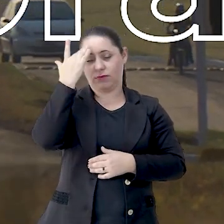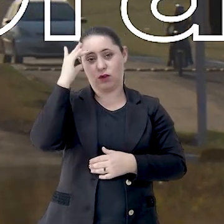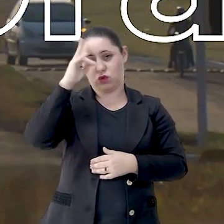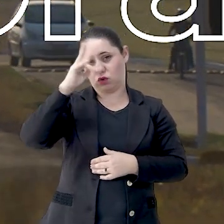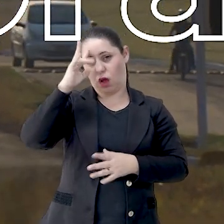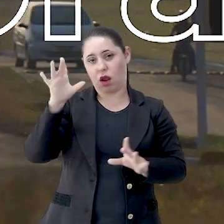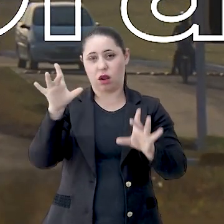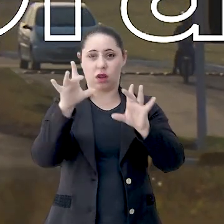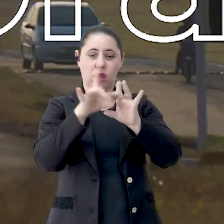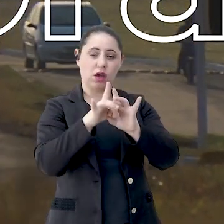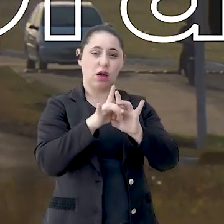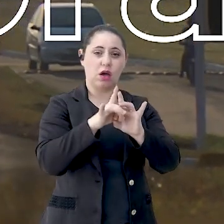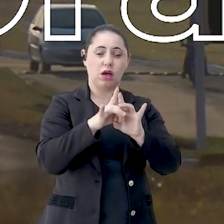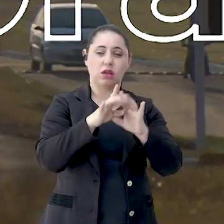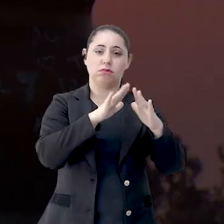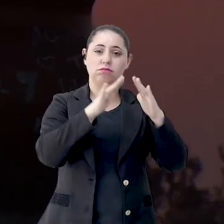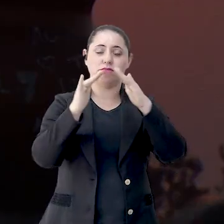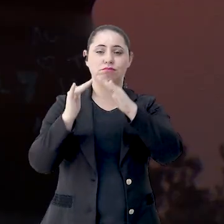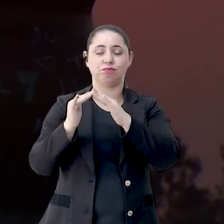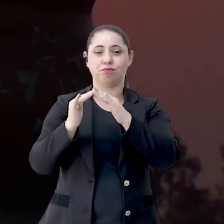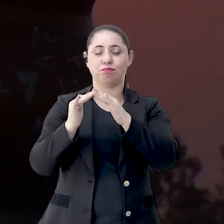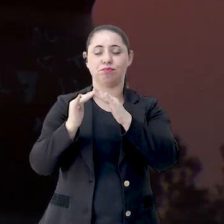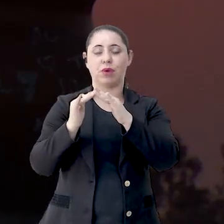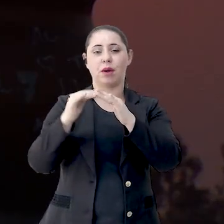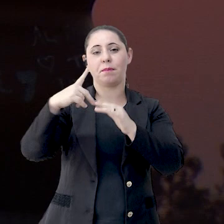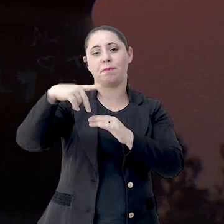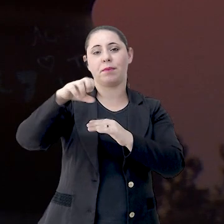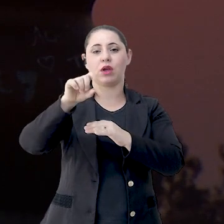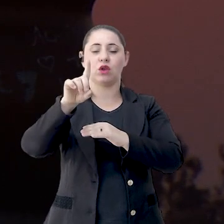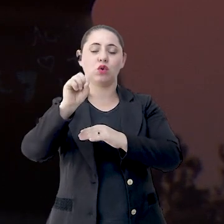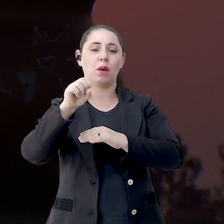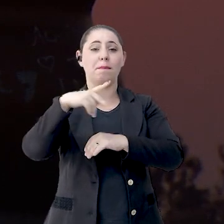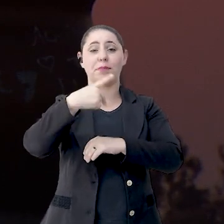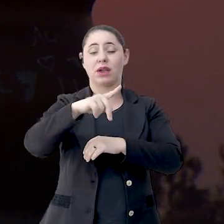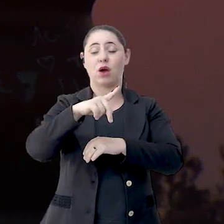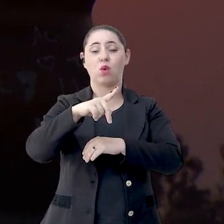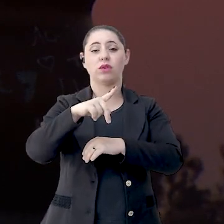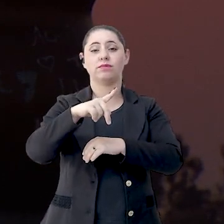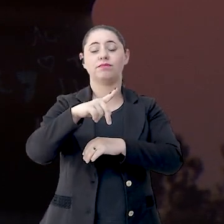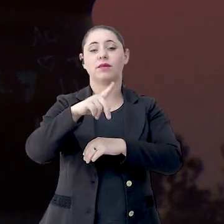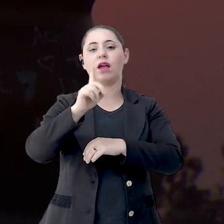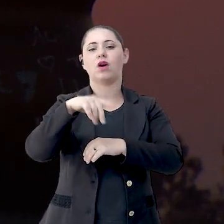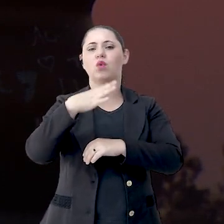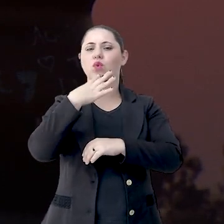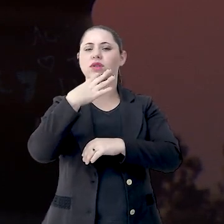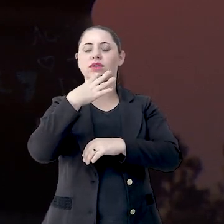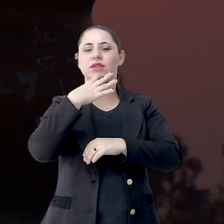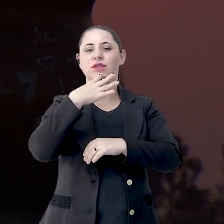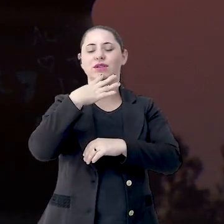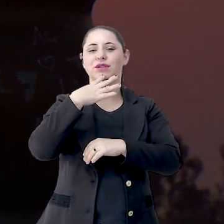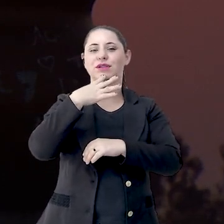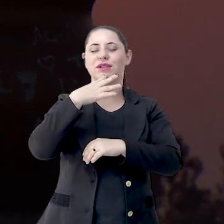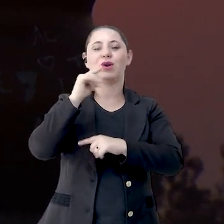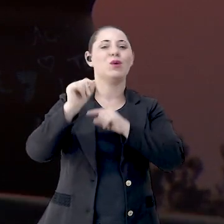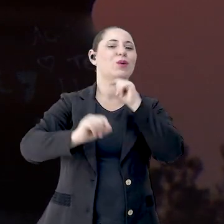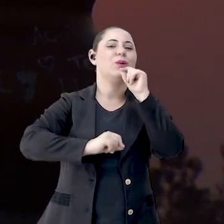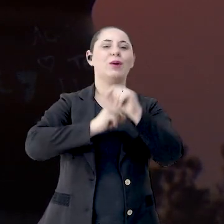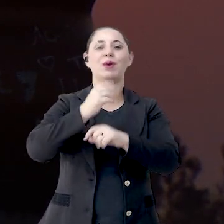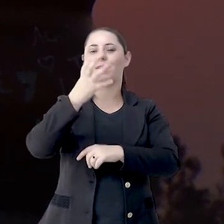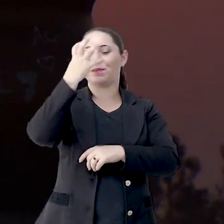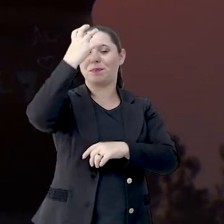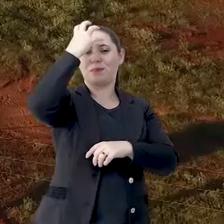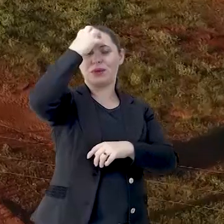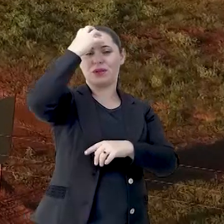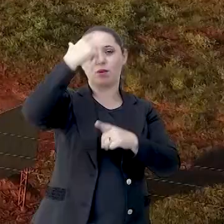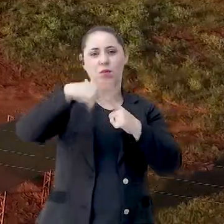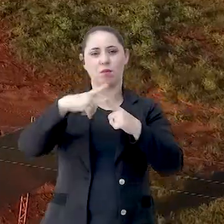Pedro Juan Caballero, no Paraguai. É conhecida como Princesinha dos Ervais, devido à forte influência com a erva